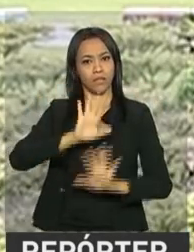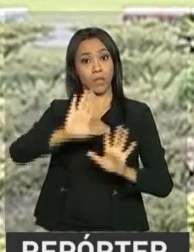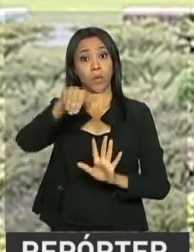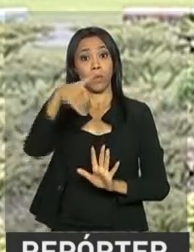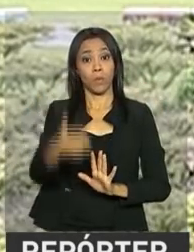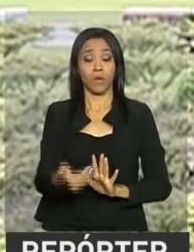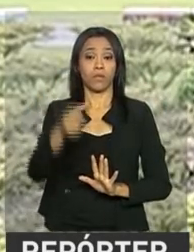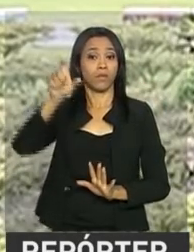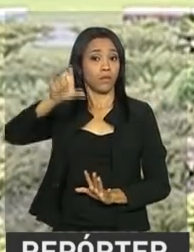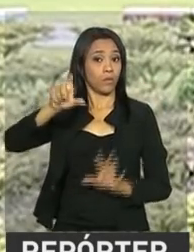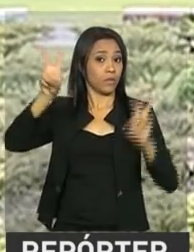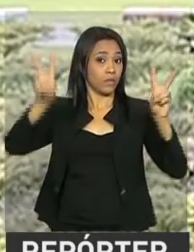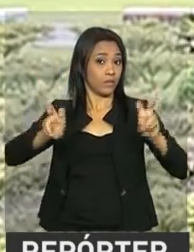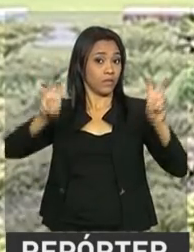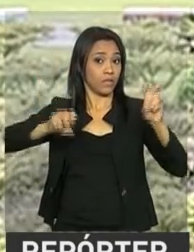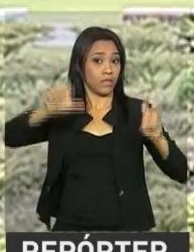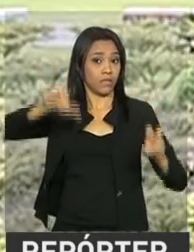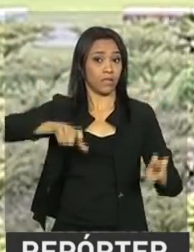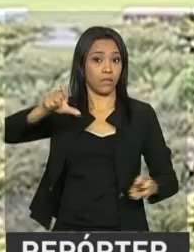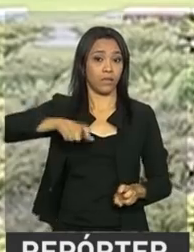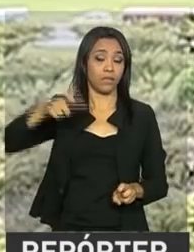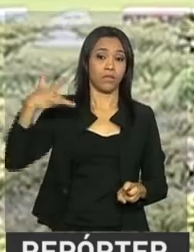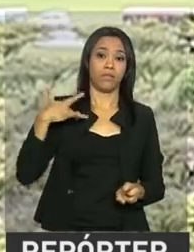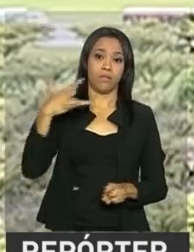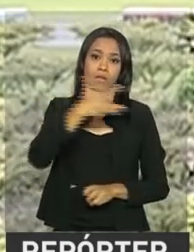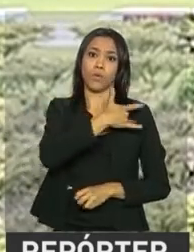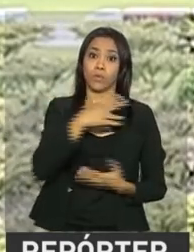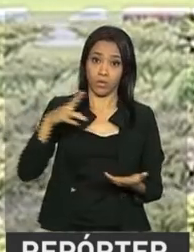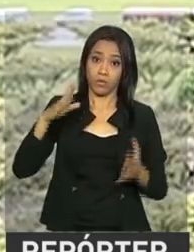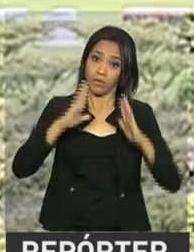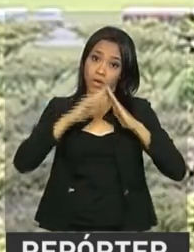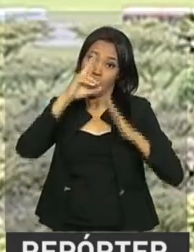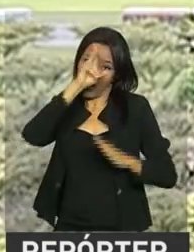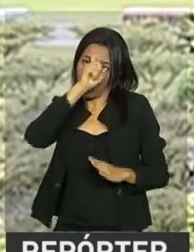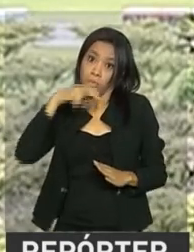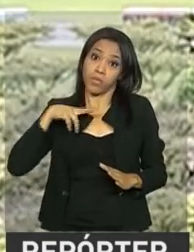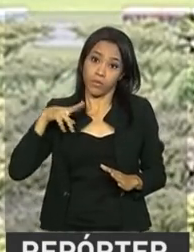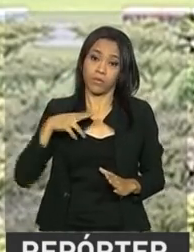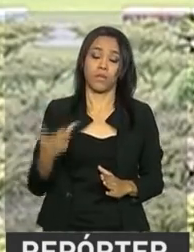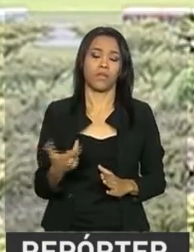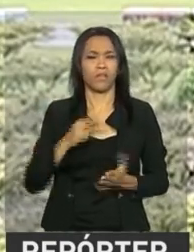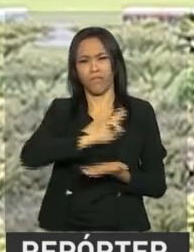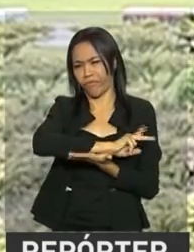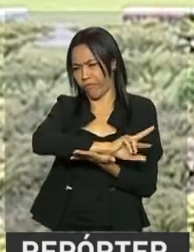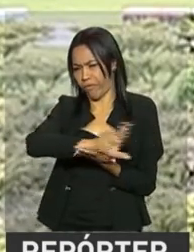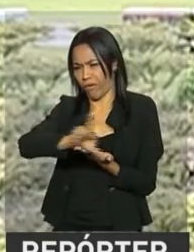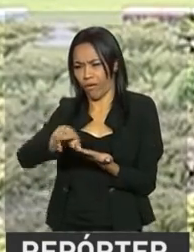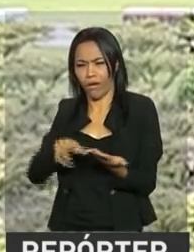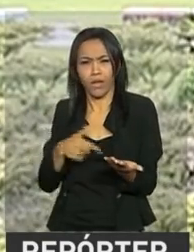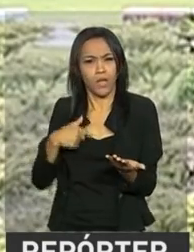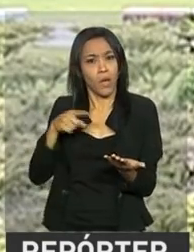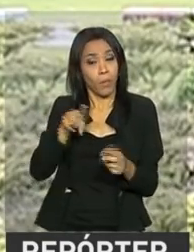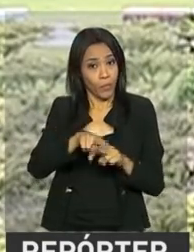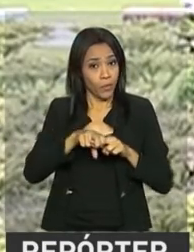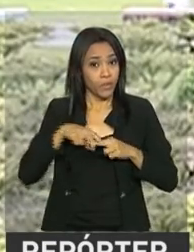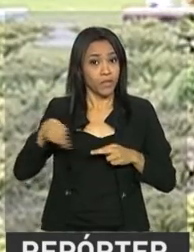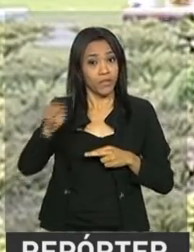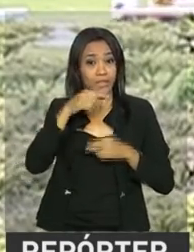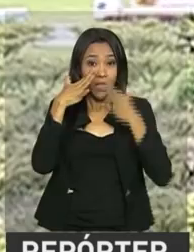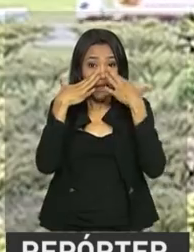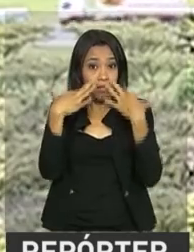plano de saúde. Primeiro, existem vários tipos de planos de saúde, por isso, precisa prestar